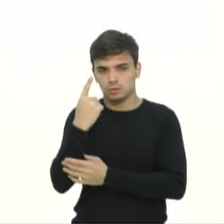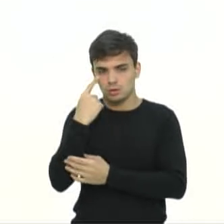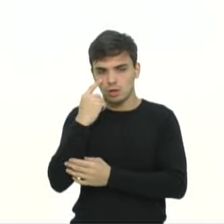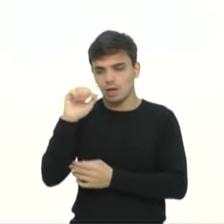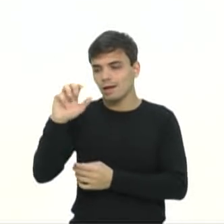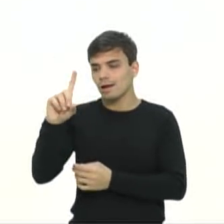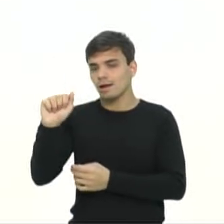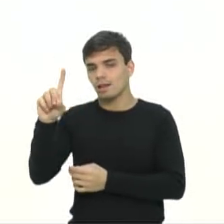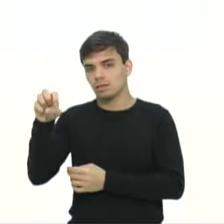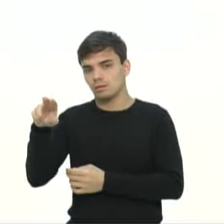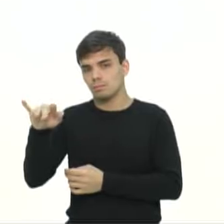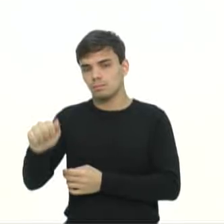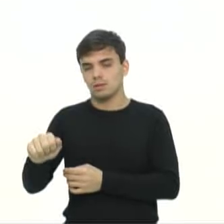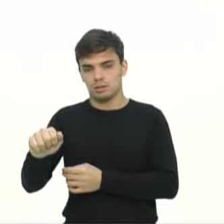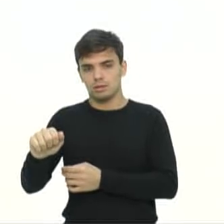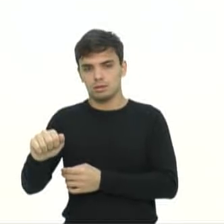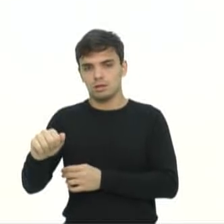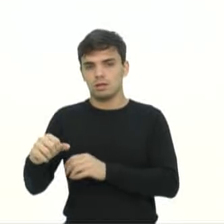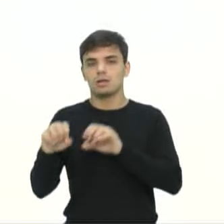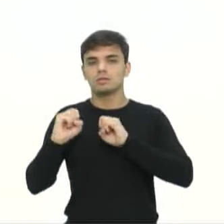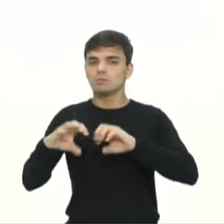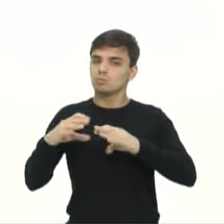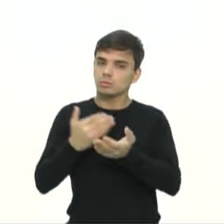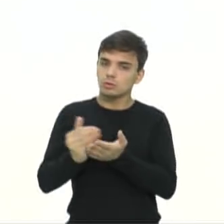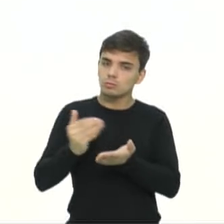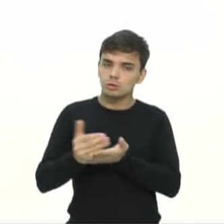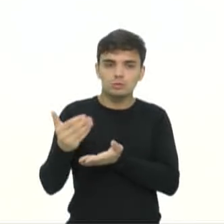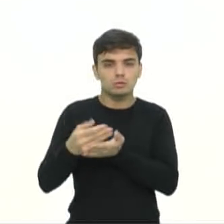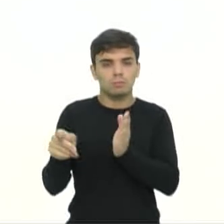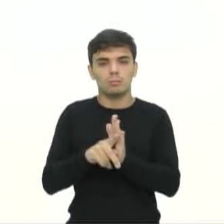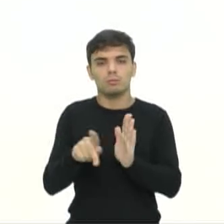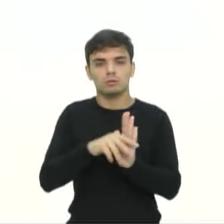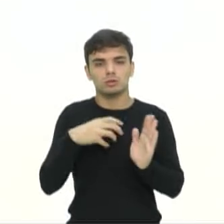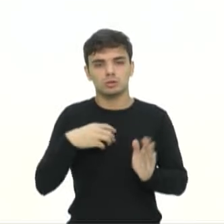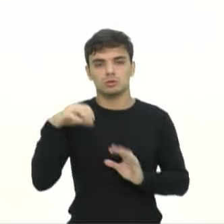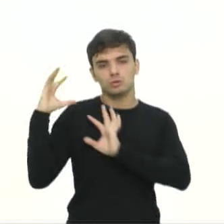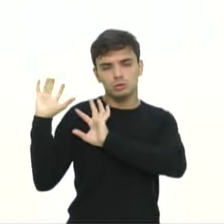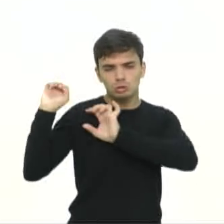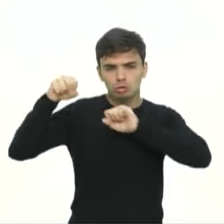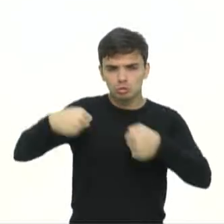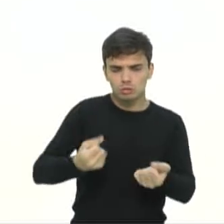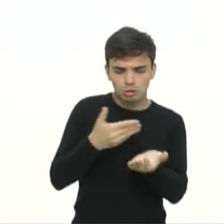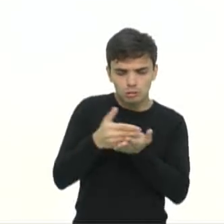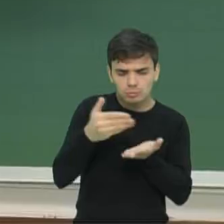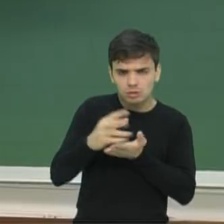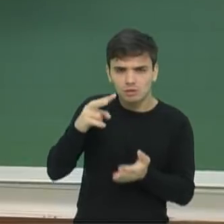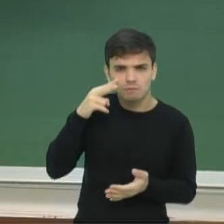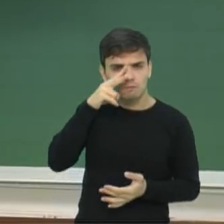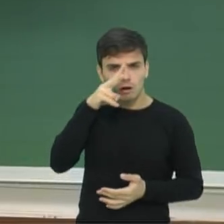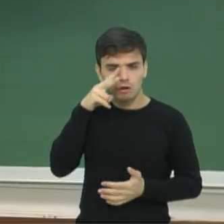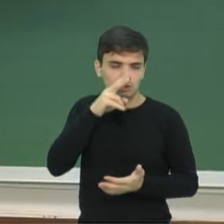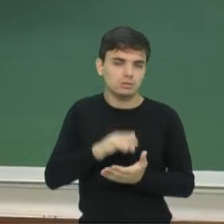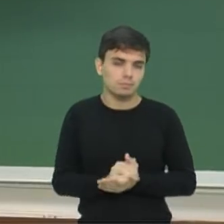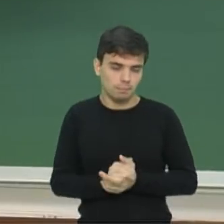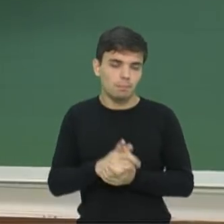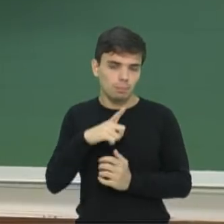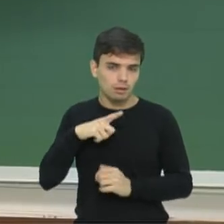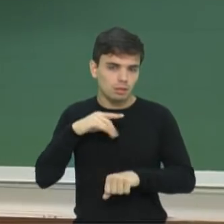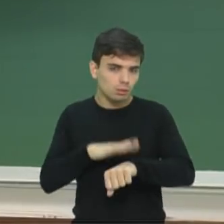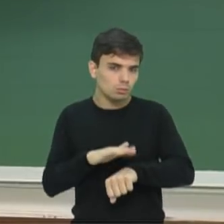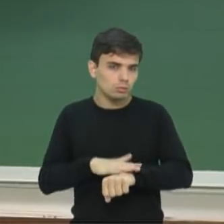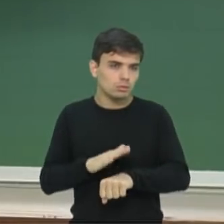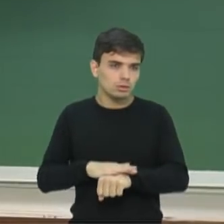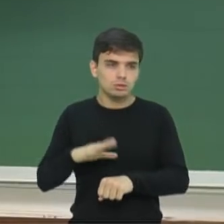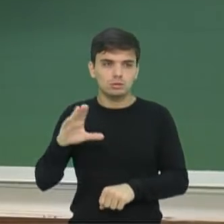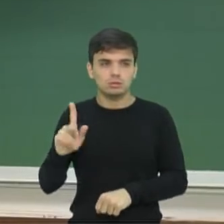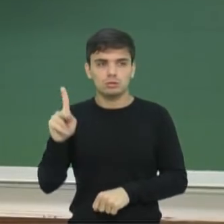que passou a ensinar a modalidade. A partir dali, o judô ganhou força. Né? Então temos, em primeiro momento, o Conde